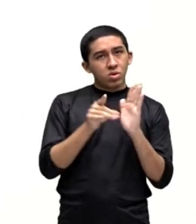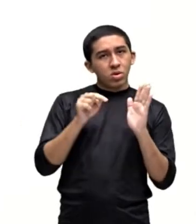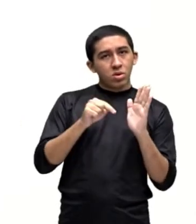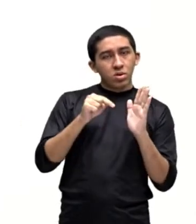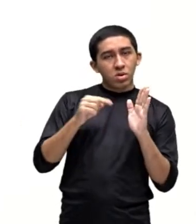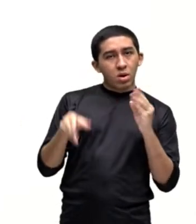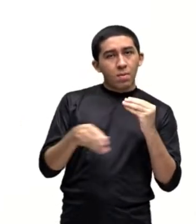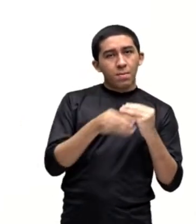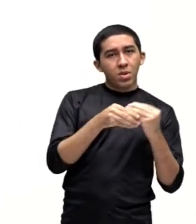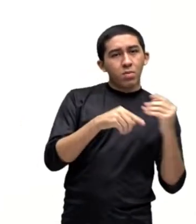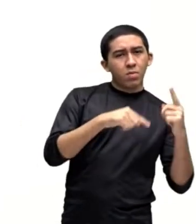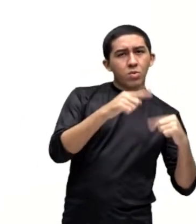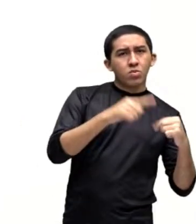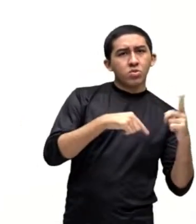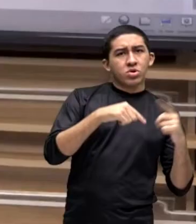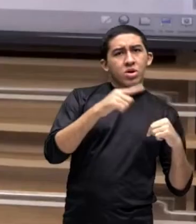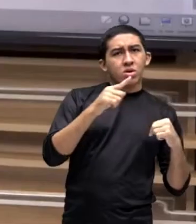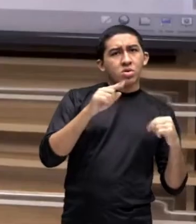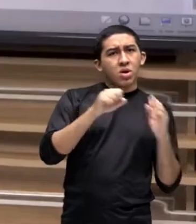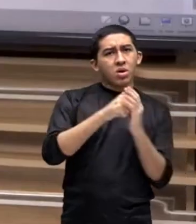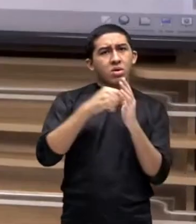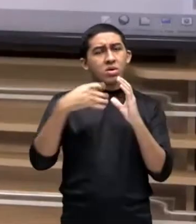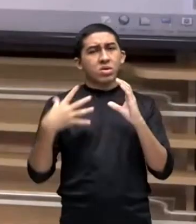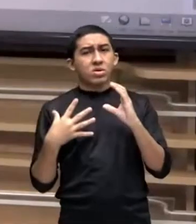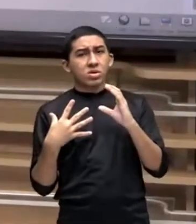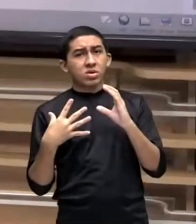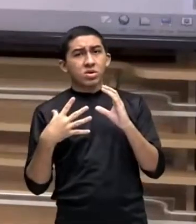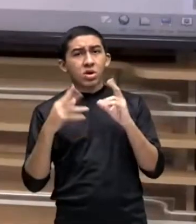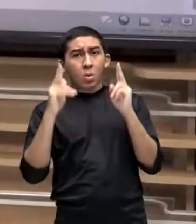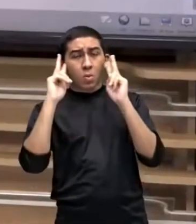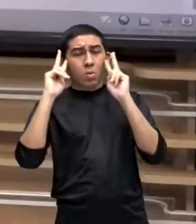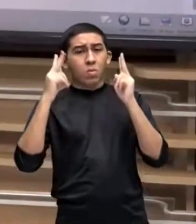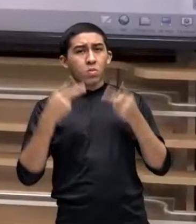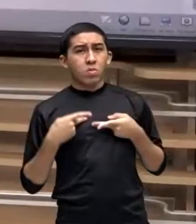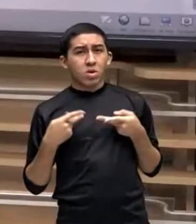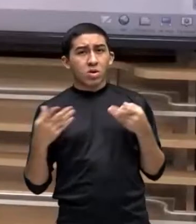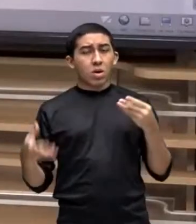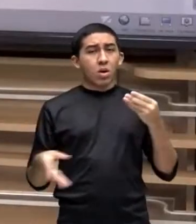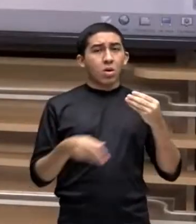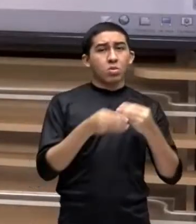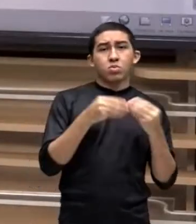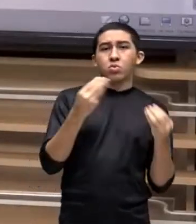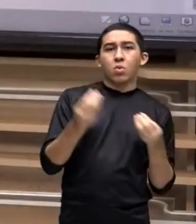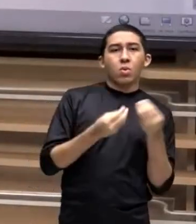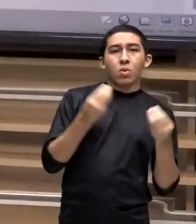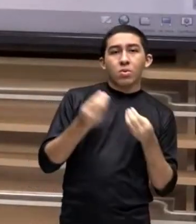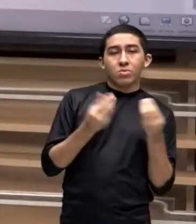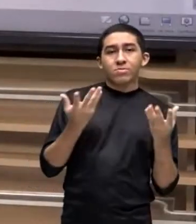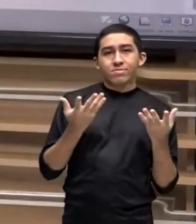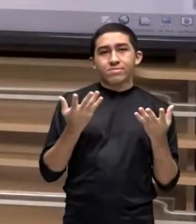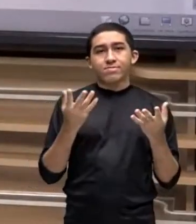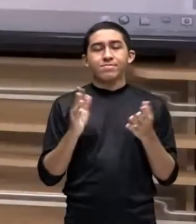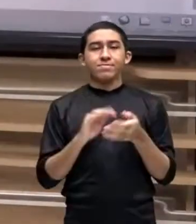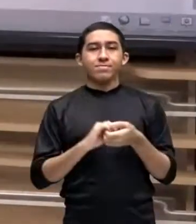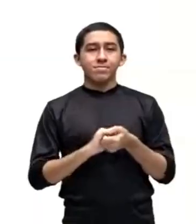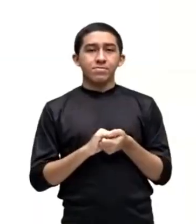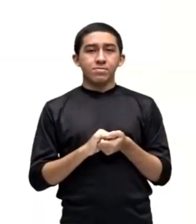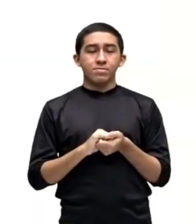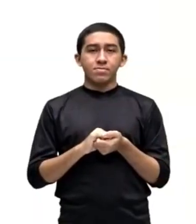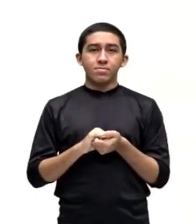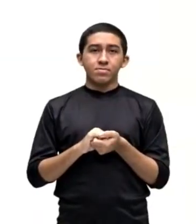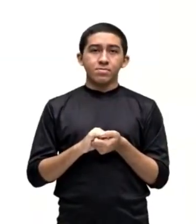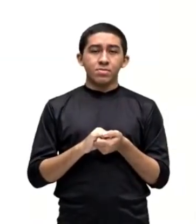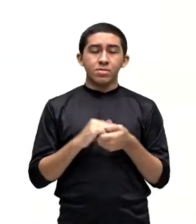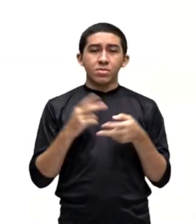um objeto, a um ser que é irracional ou inanimado, uma característica que é própria do ser humano. Olhem só no